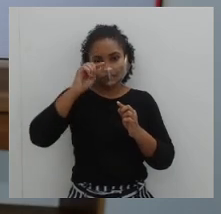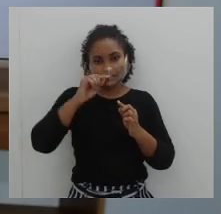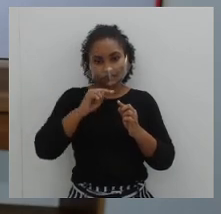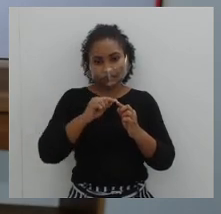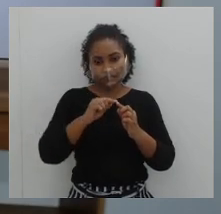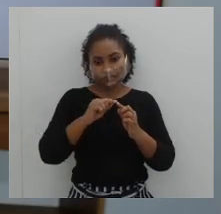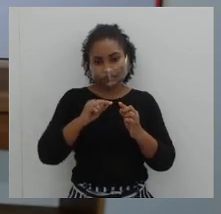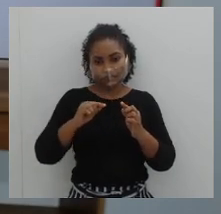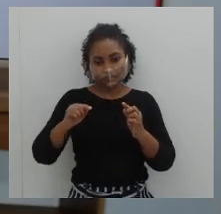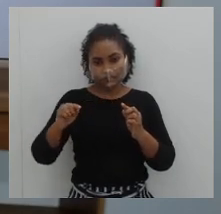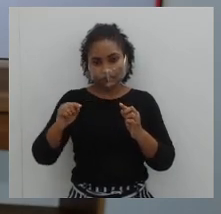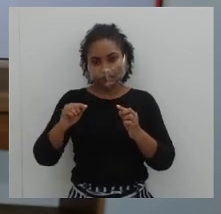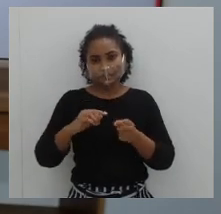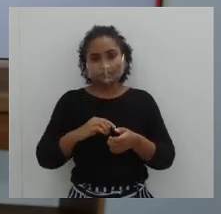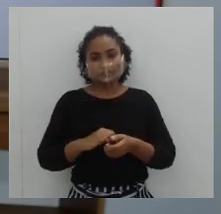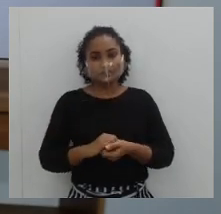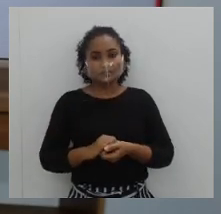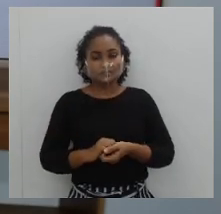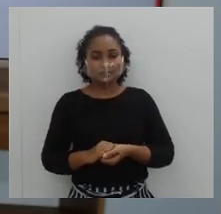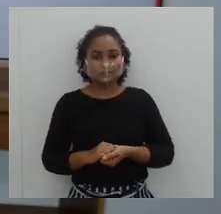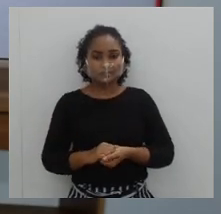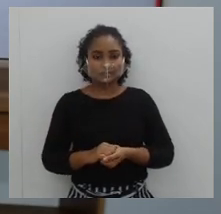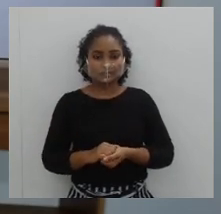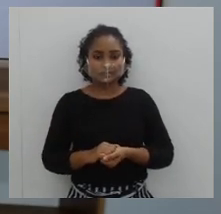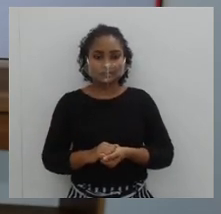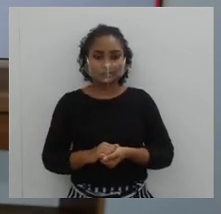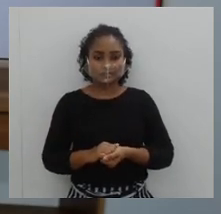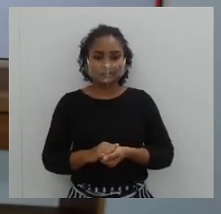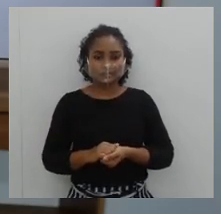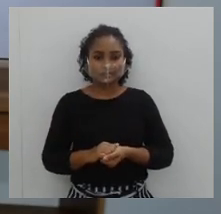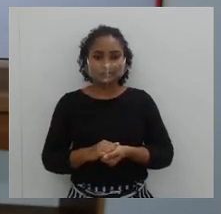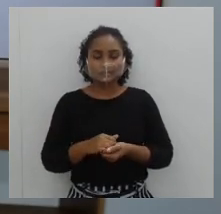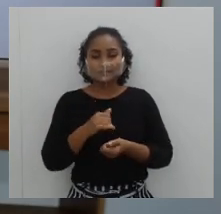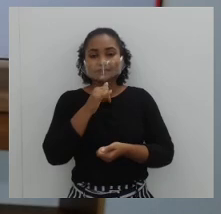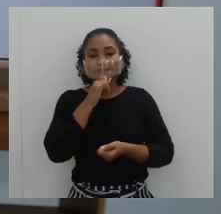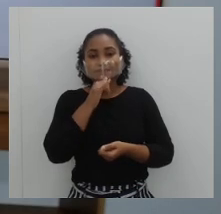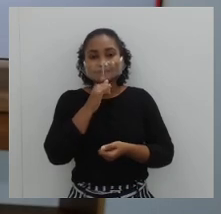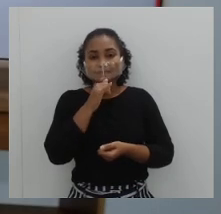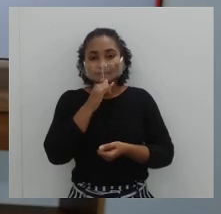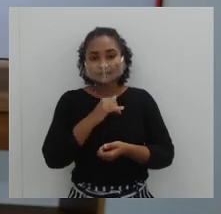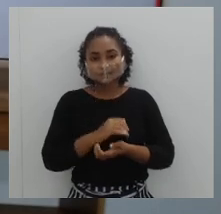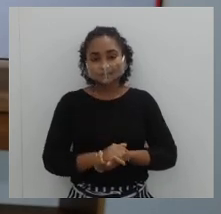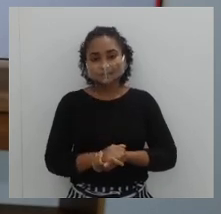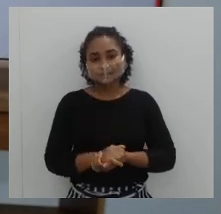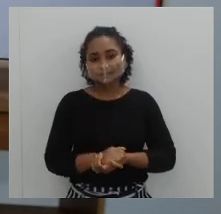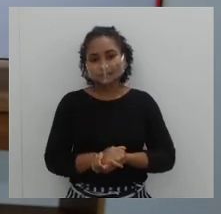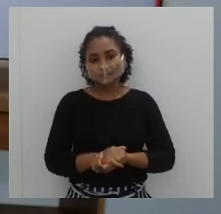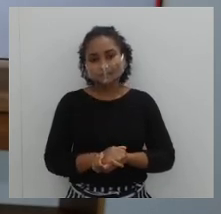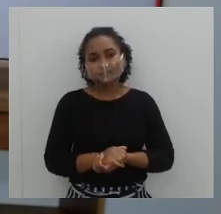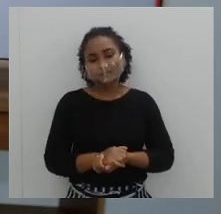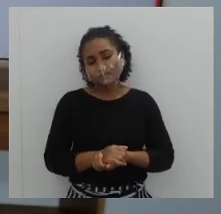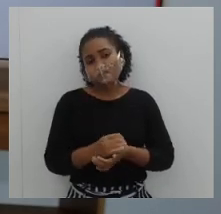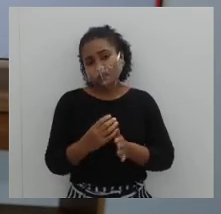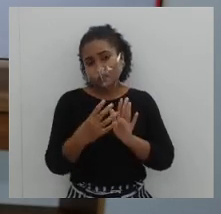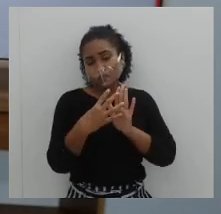face deste paralelepípedo é o exemplo de uma